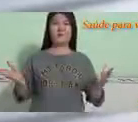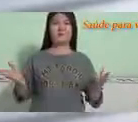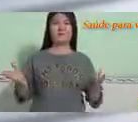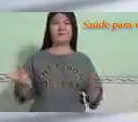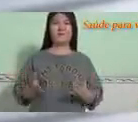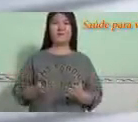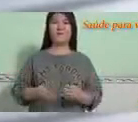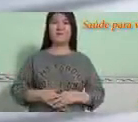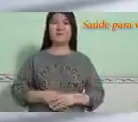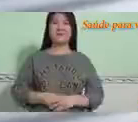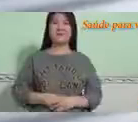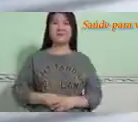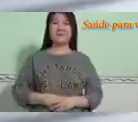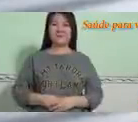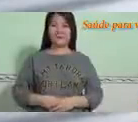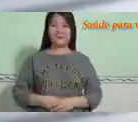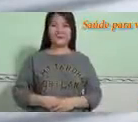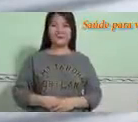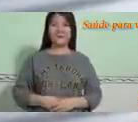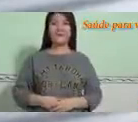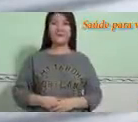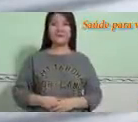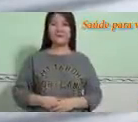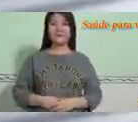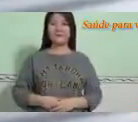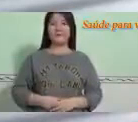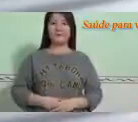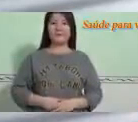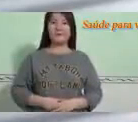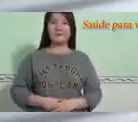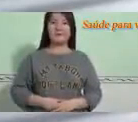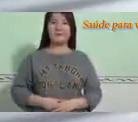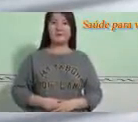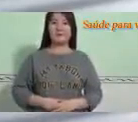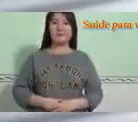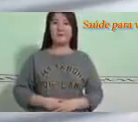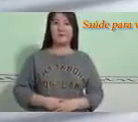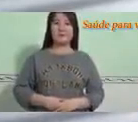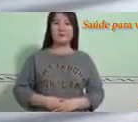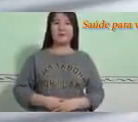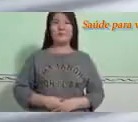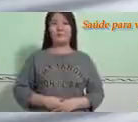Quatrocentos mil de penicilina benzatina em dois locais diferentes do corpo.